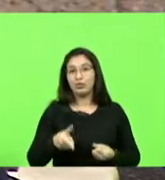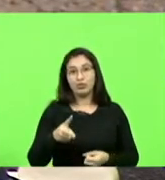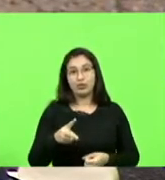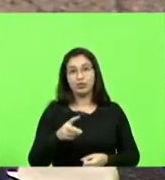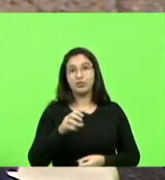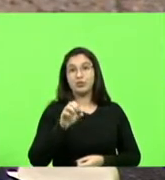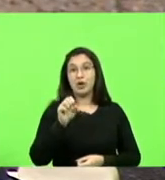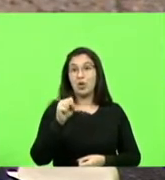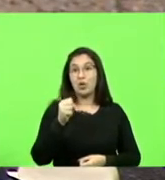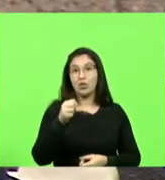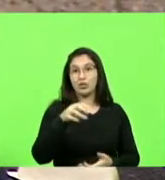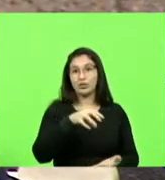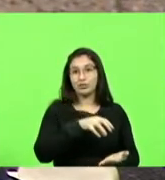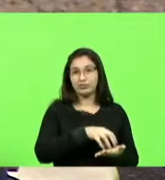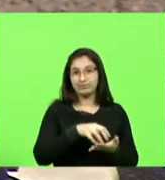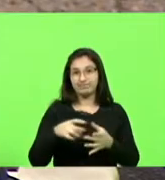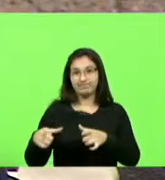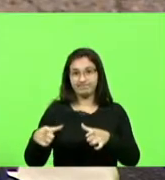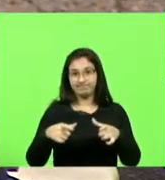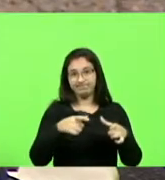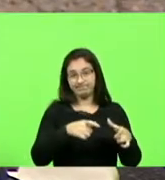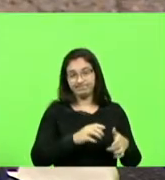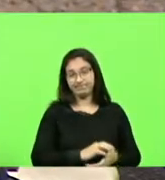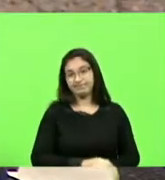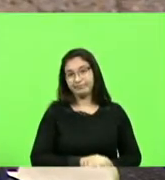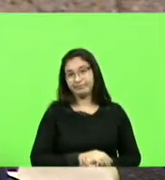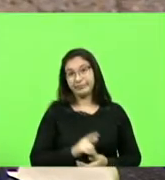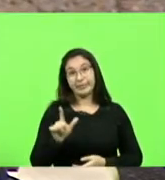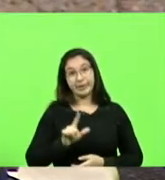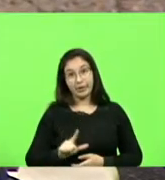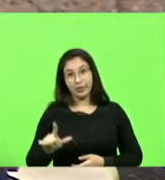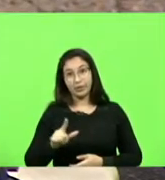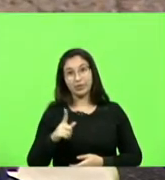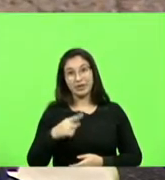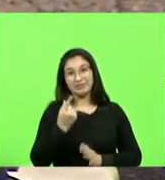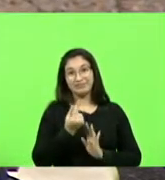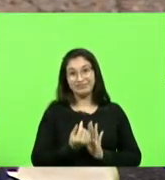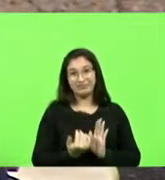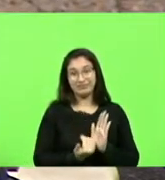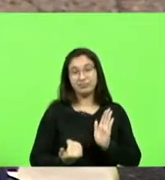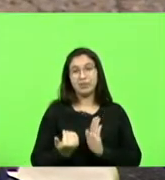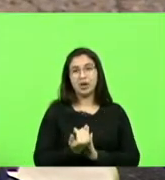centrais. E, logicamente, isso dá um custo maior. Mas por que aceitou, então,